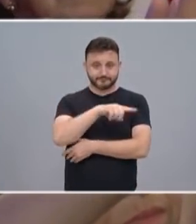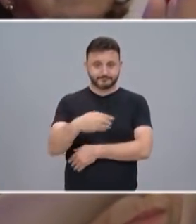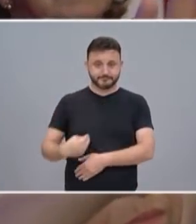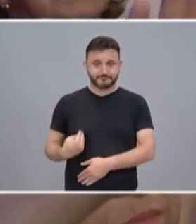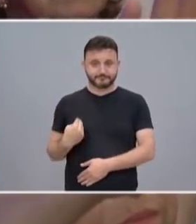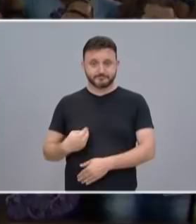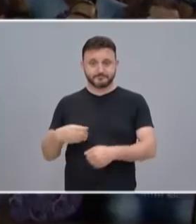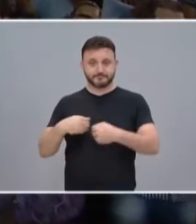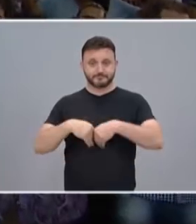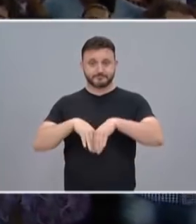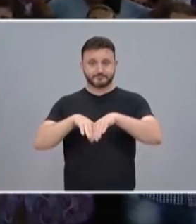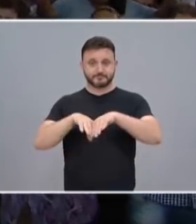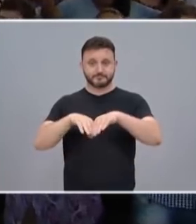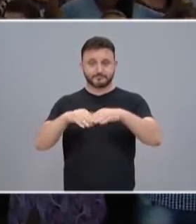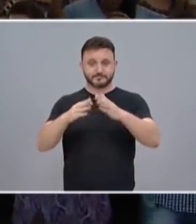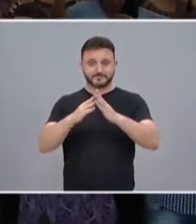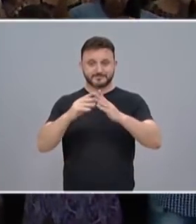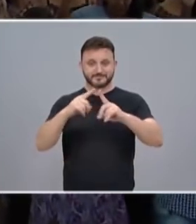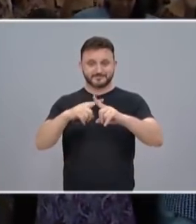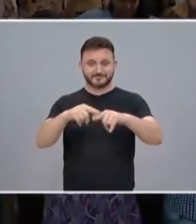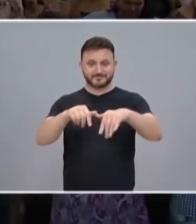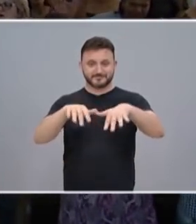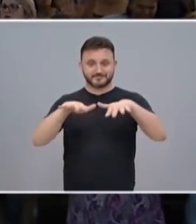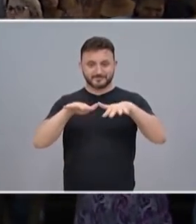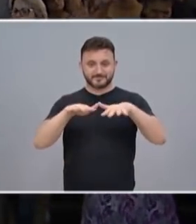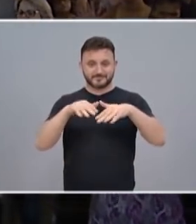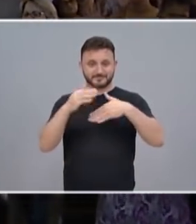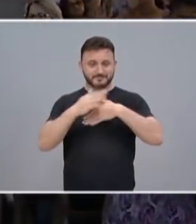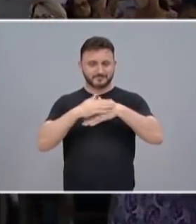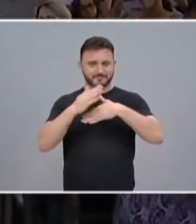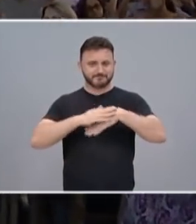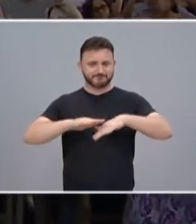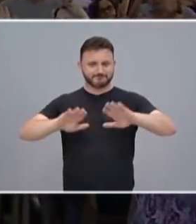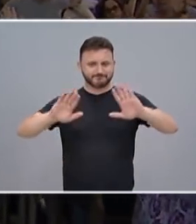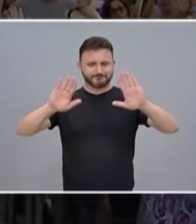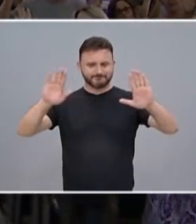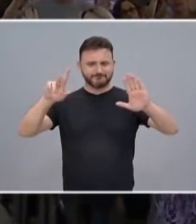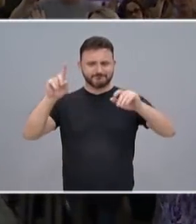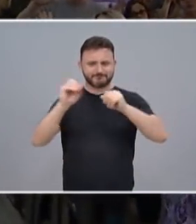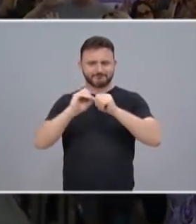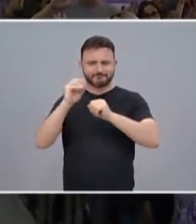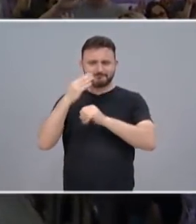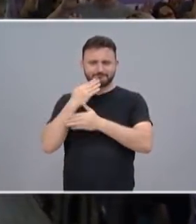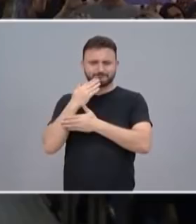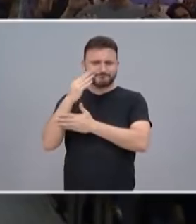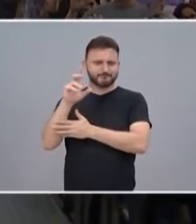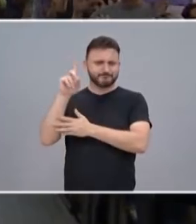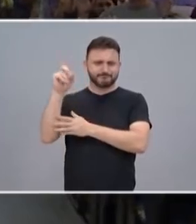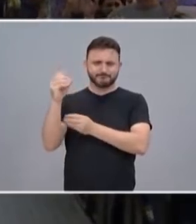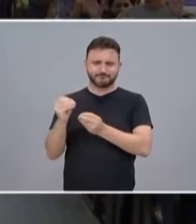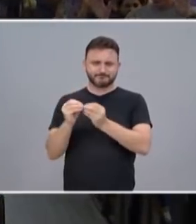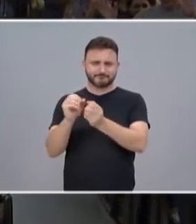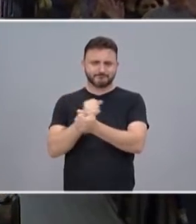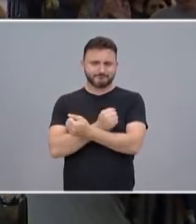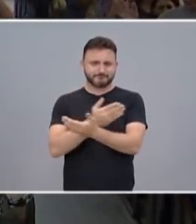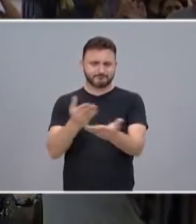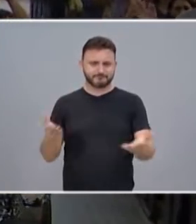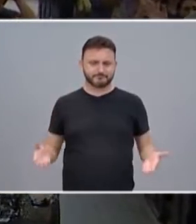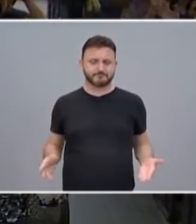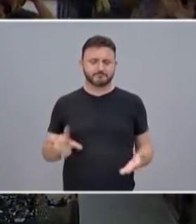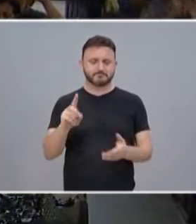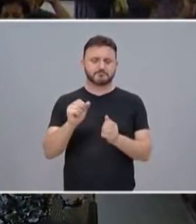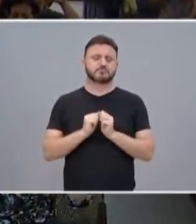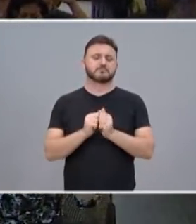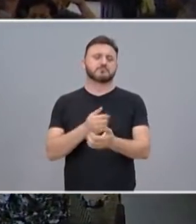santuário, erga seus braços, faça o seu clamor. Deus está aí com você, meu irmão. Vai se entregando nas mãos